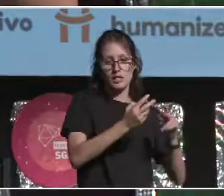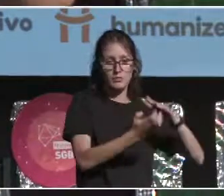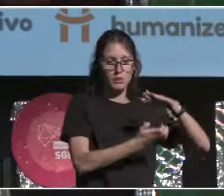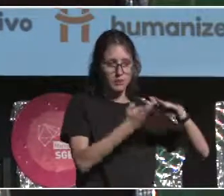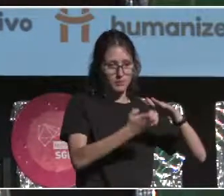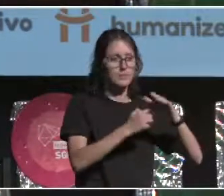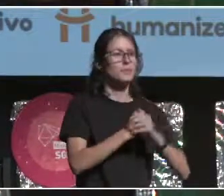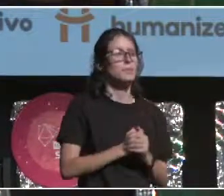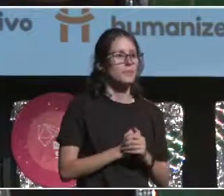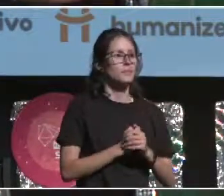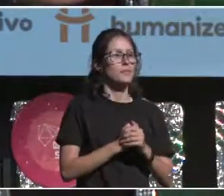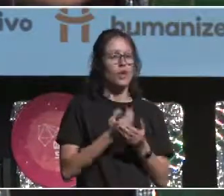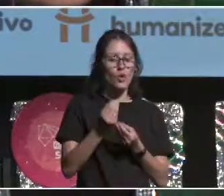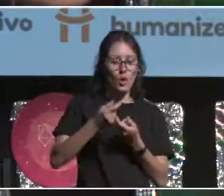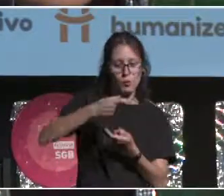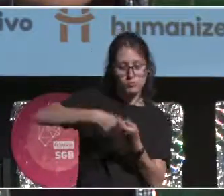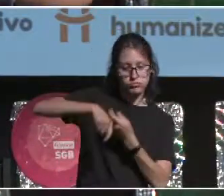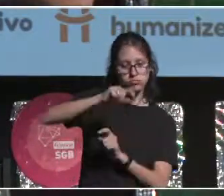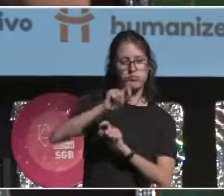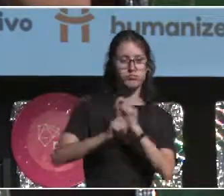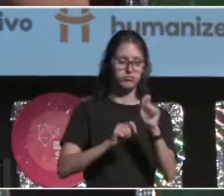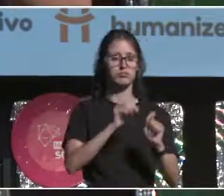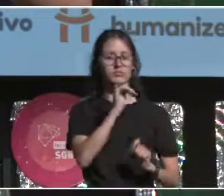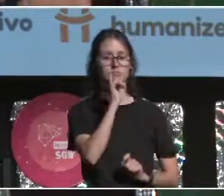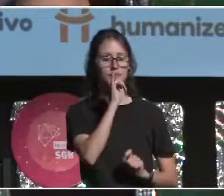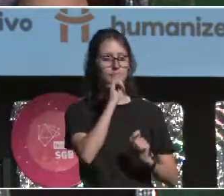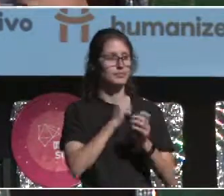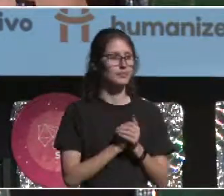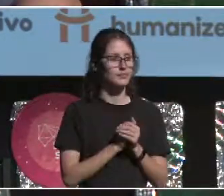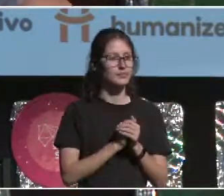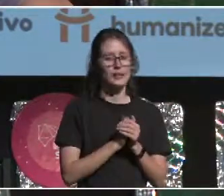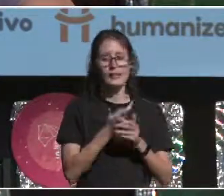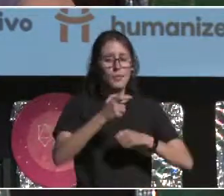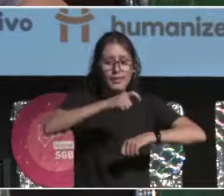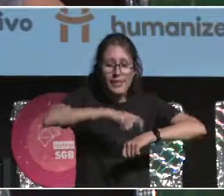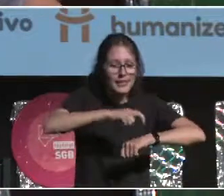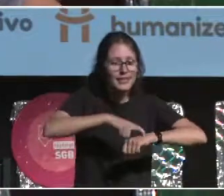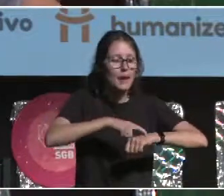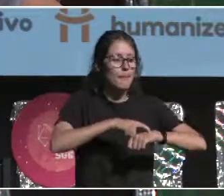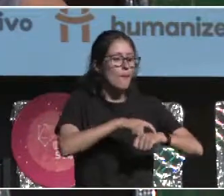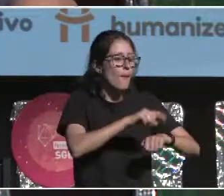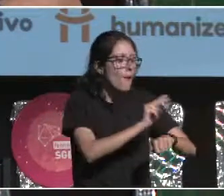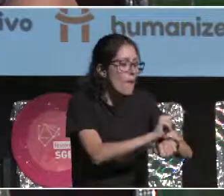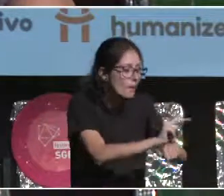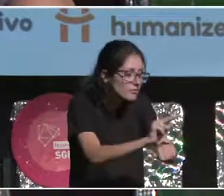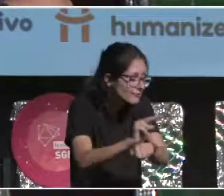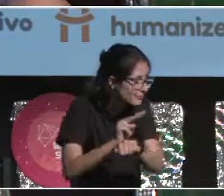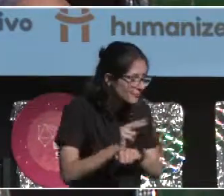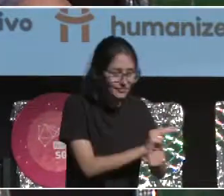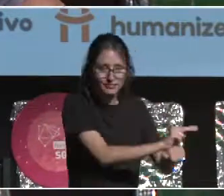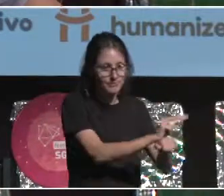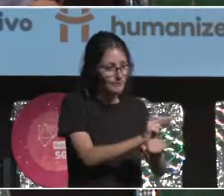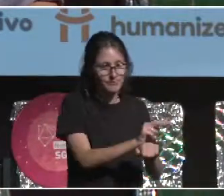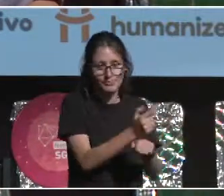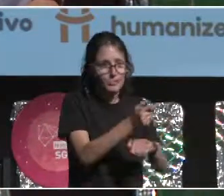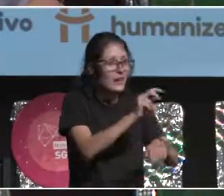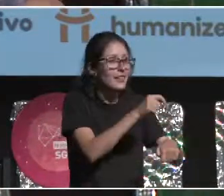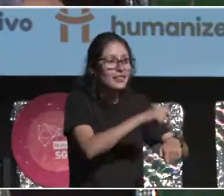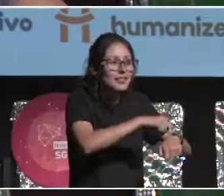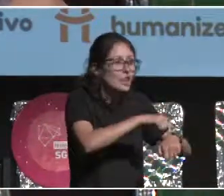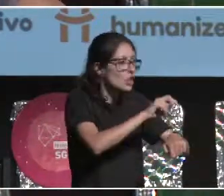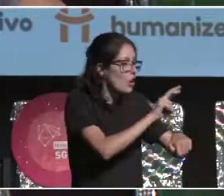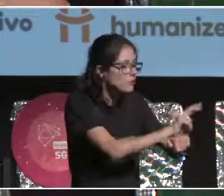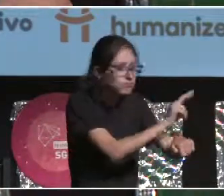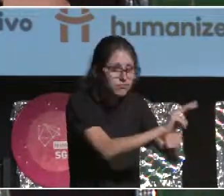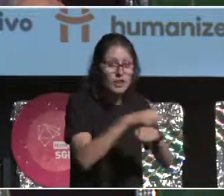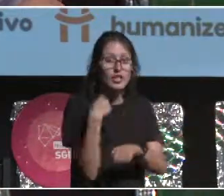uma lógica de uma economia regenerativa. Não dá mais tempo para conservar, não dá mais tempo apenas para preservar.